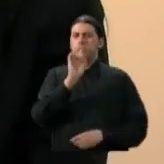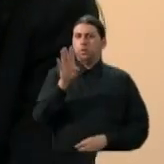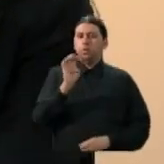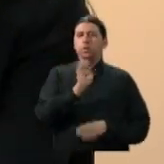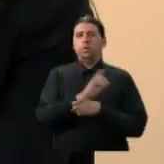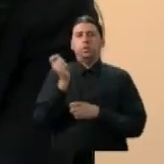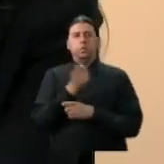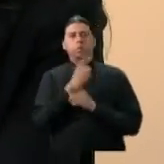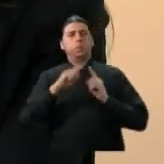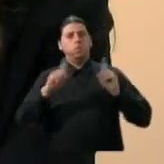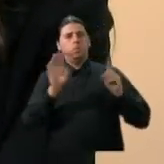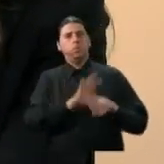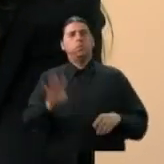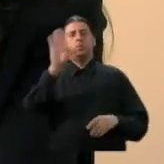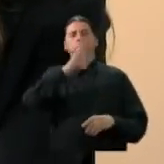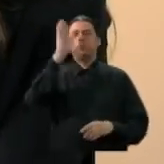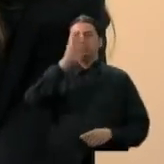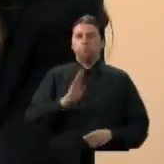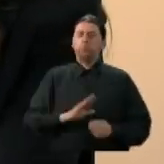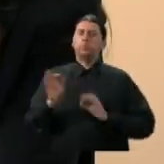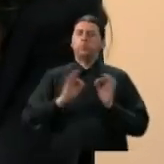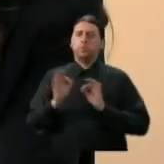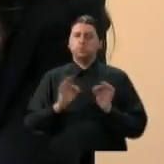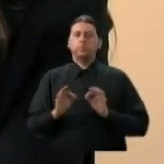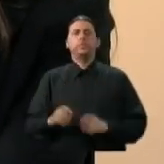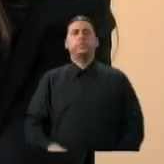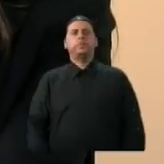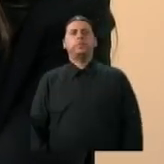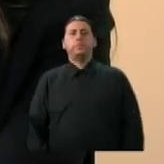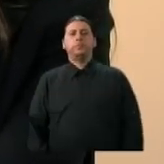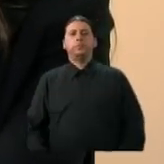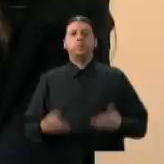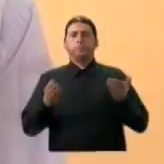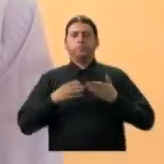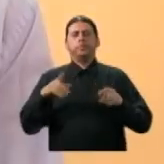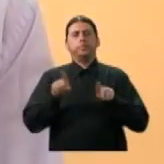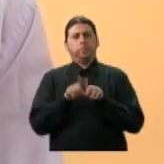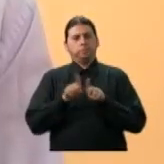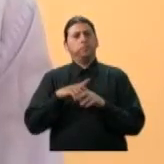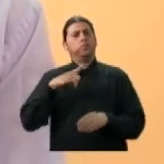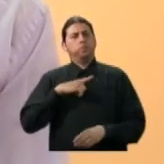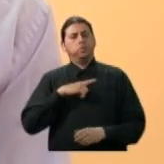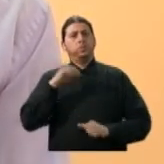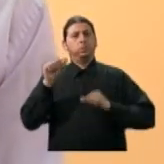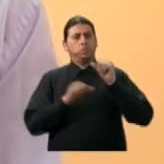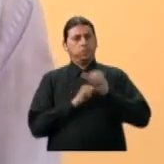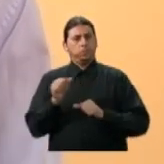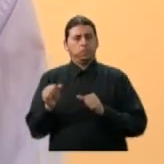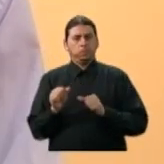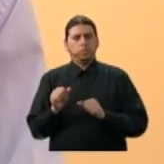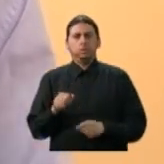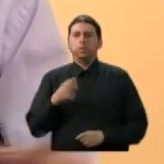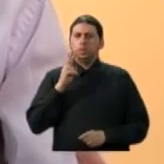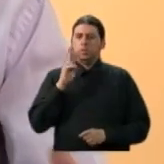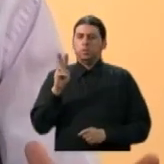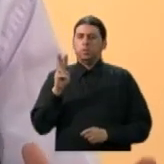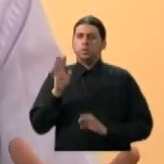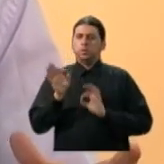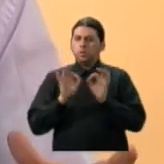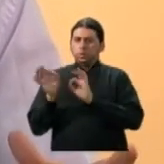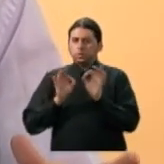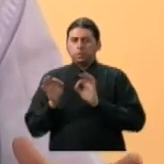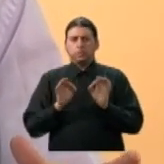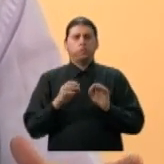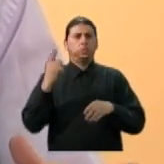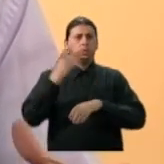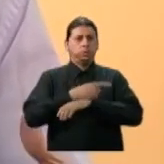Brasil é feito, né, ao zero, no momento zero. E agora a gente tem também, além dessa mudança, de que foi uma, né, uma mudança estratégica de data,